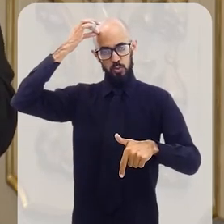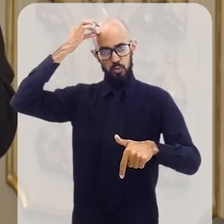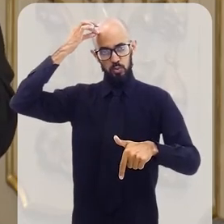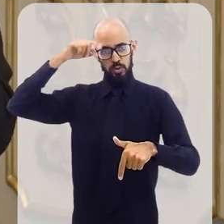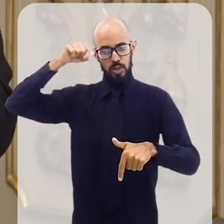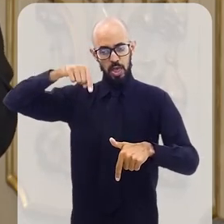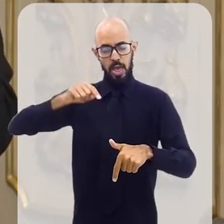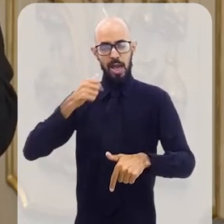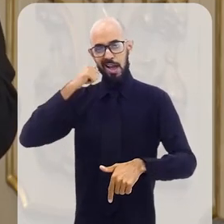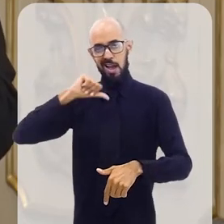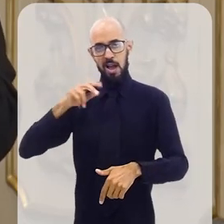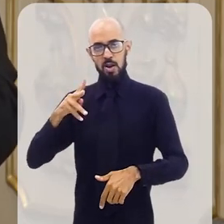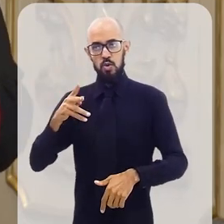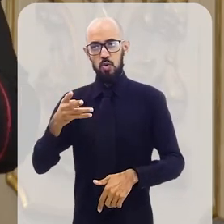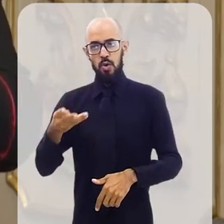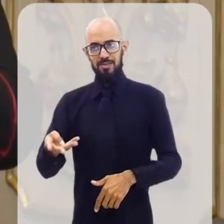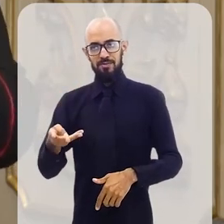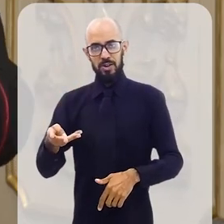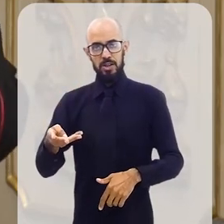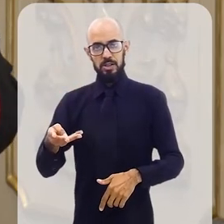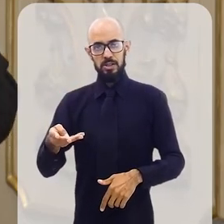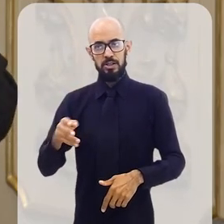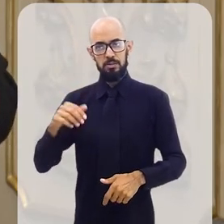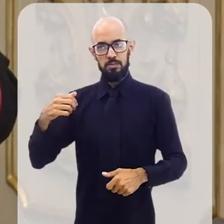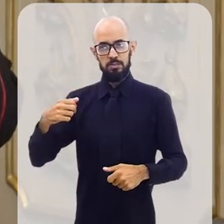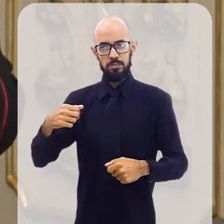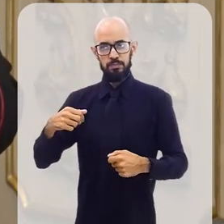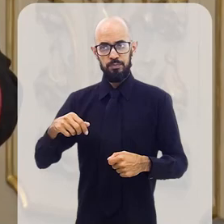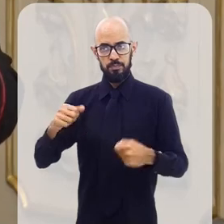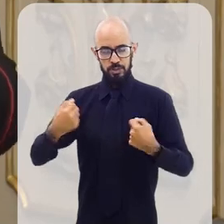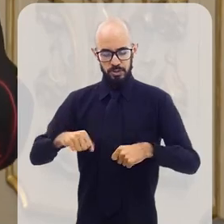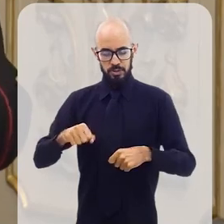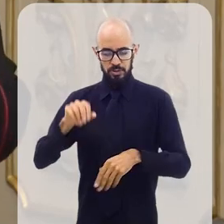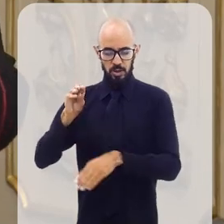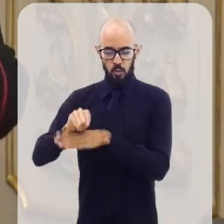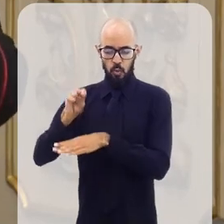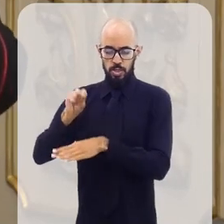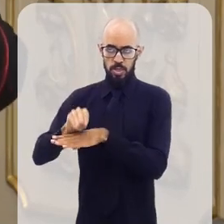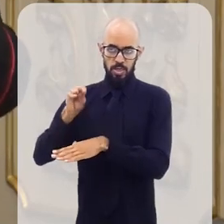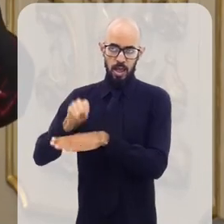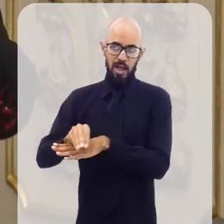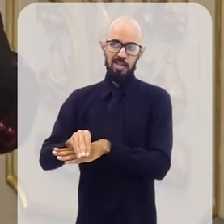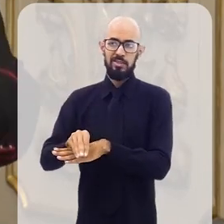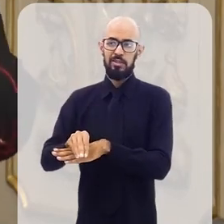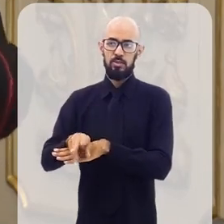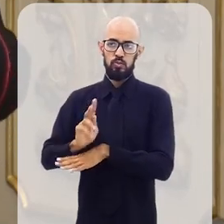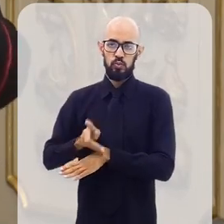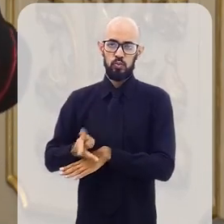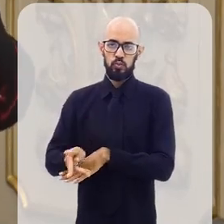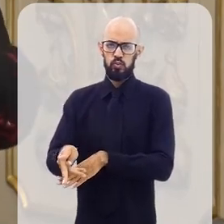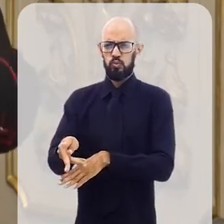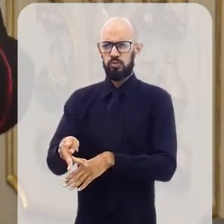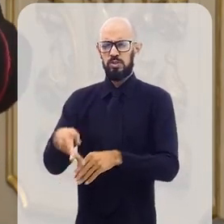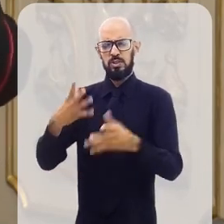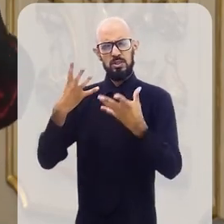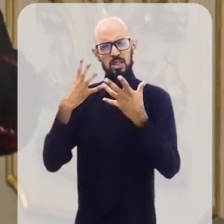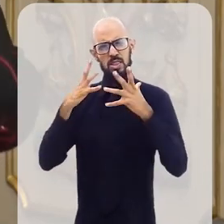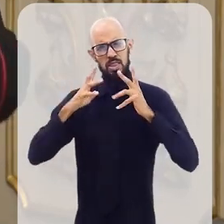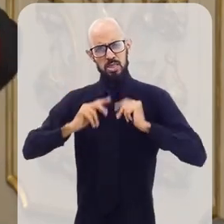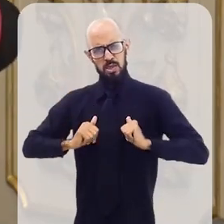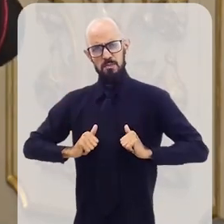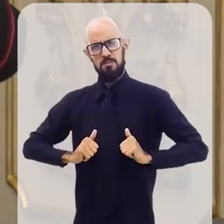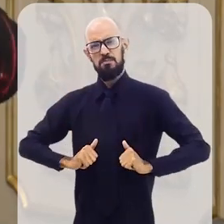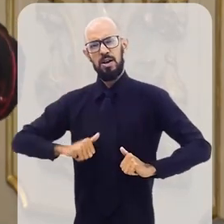Sacramento a igreja é a noiva é aqui deve ser humano é preservada é mantida